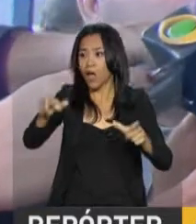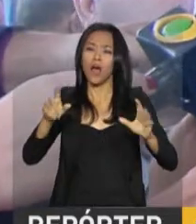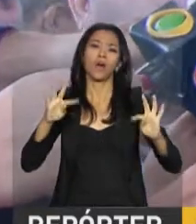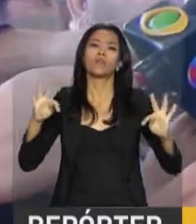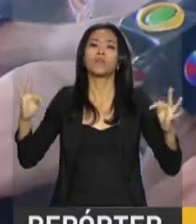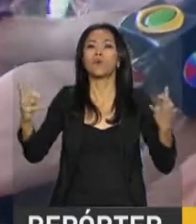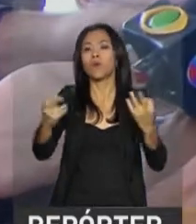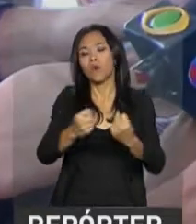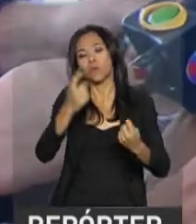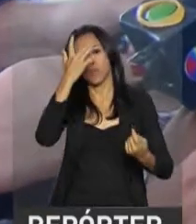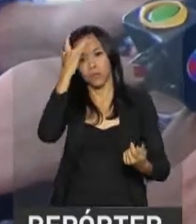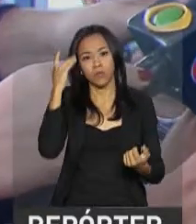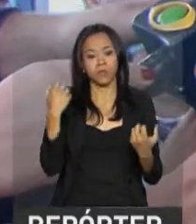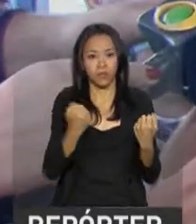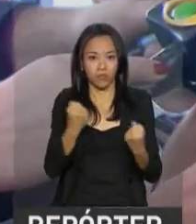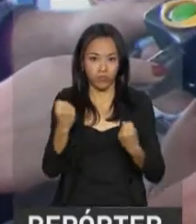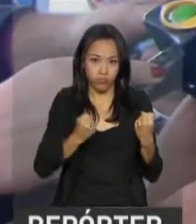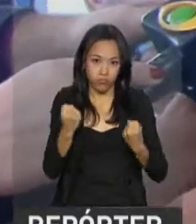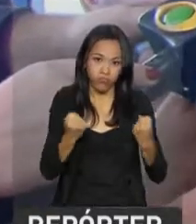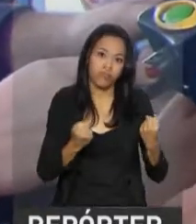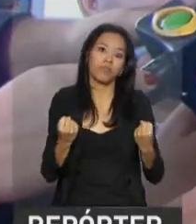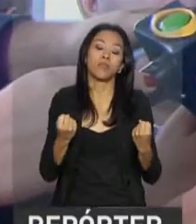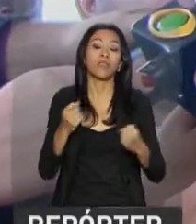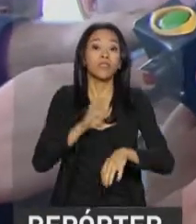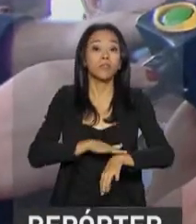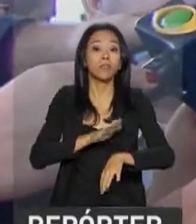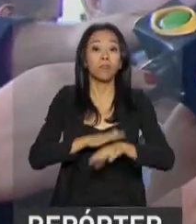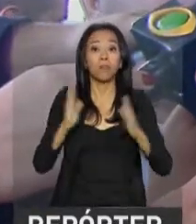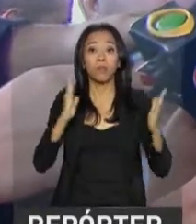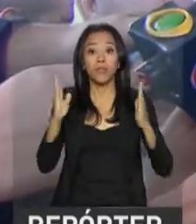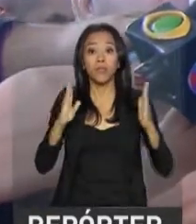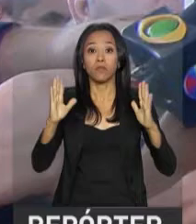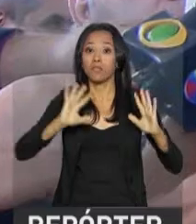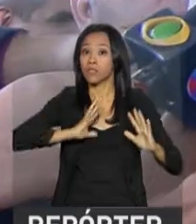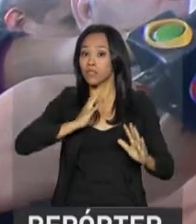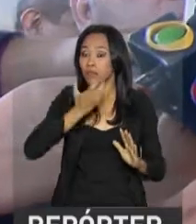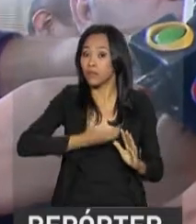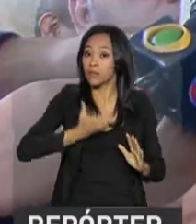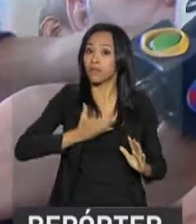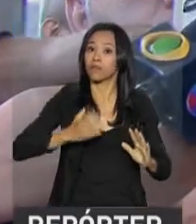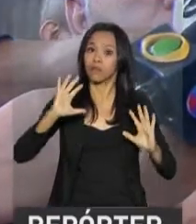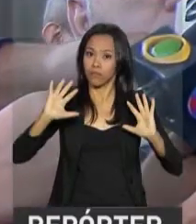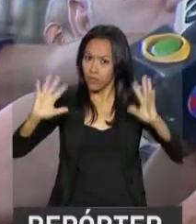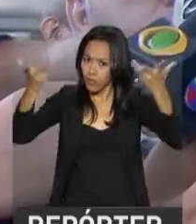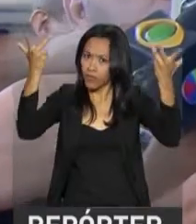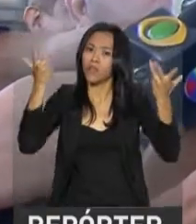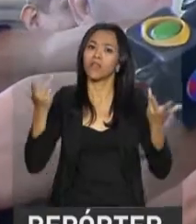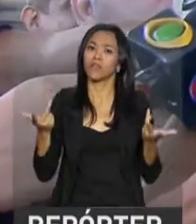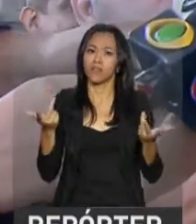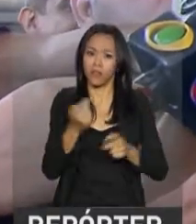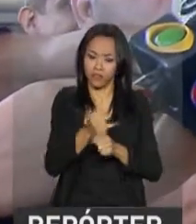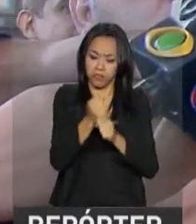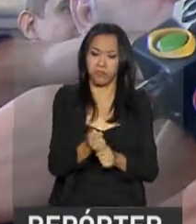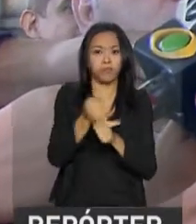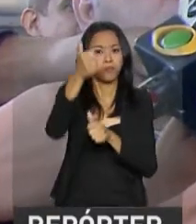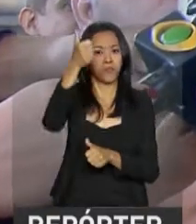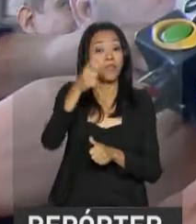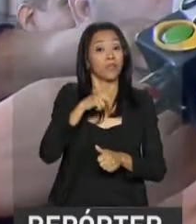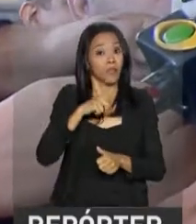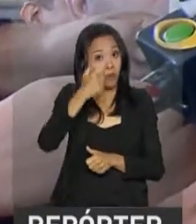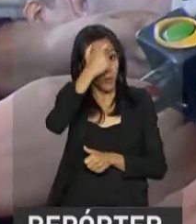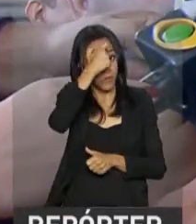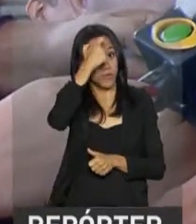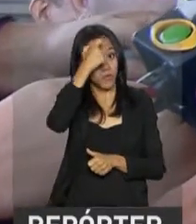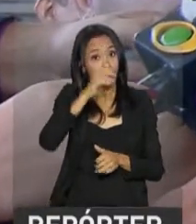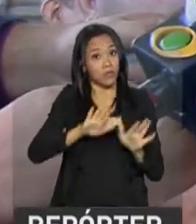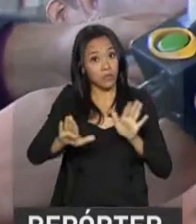a todos que estarão neste momento de natal neste fim de ano o momento de férias momento festivo que eles possam ter consciência dos riscos